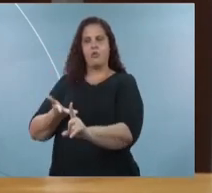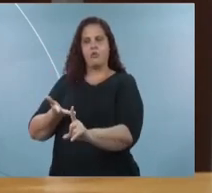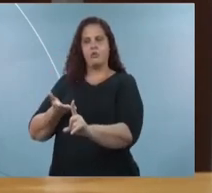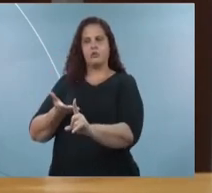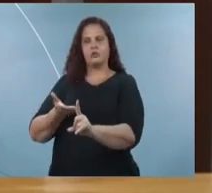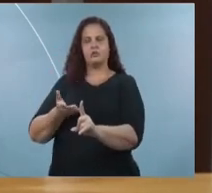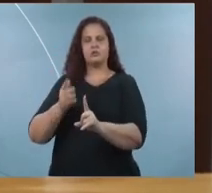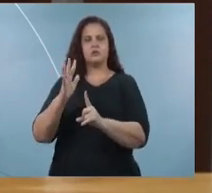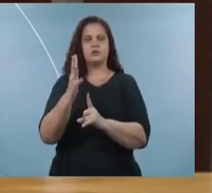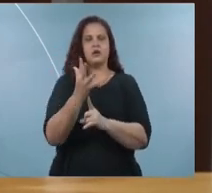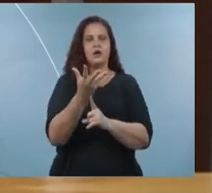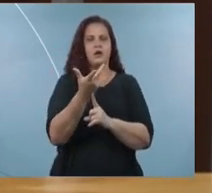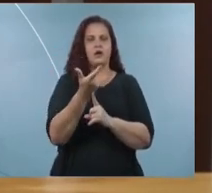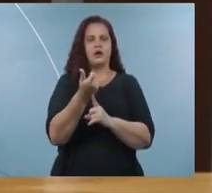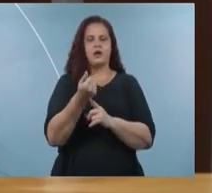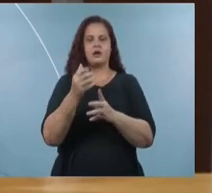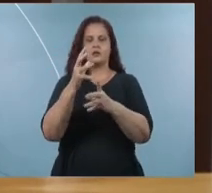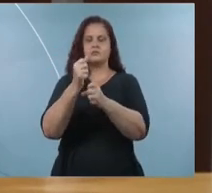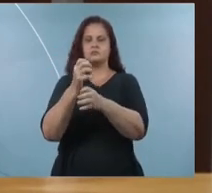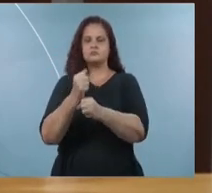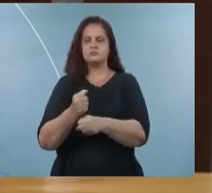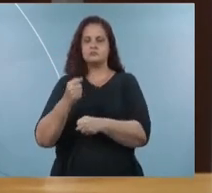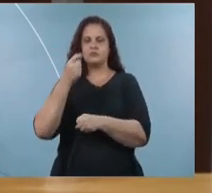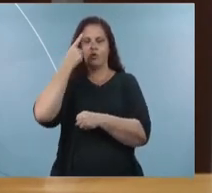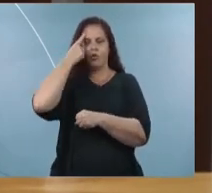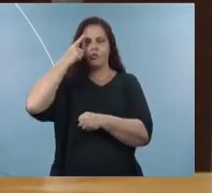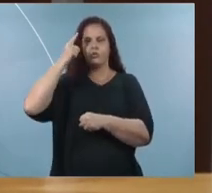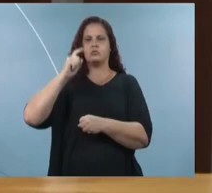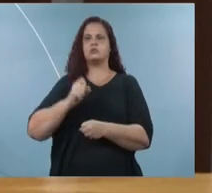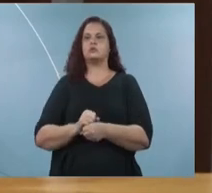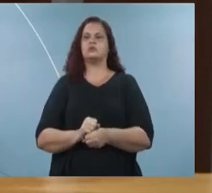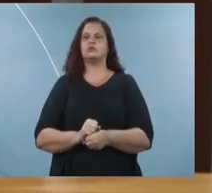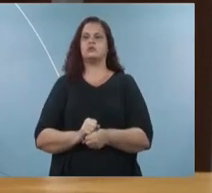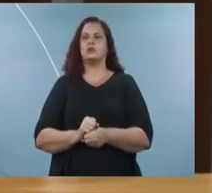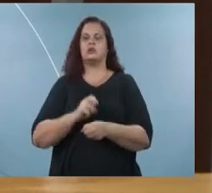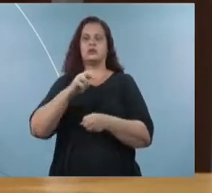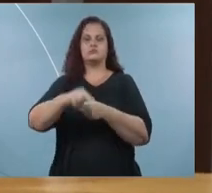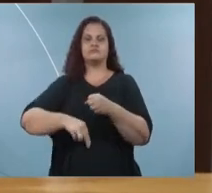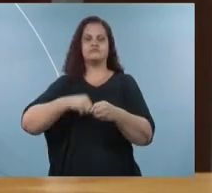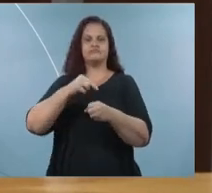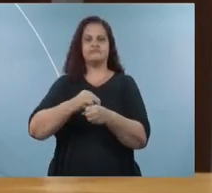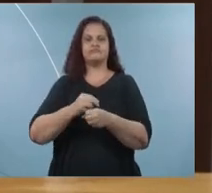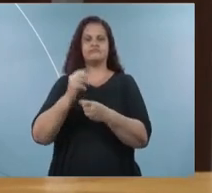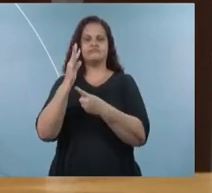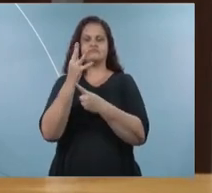aos artesãos, Dia Nacional do Artesão, uma justa